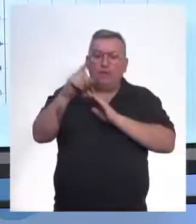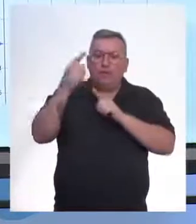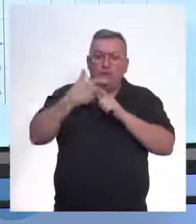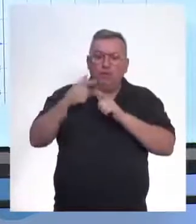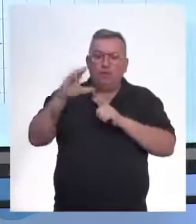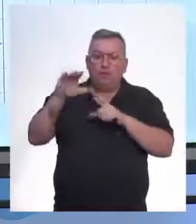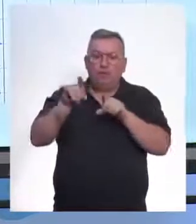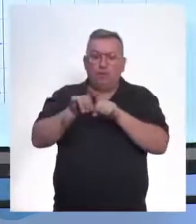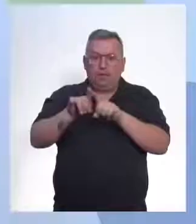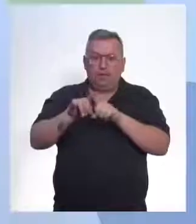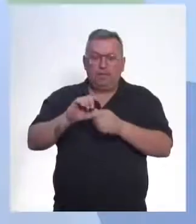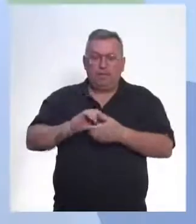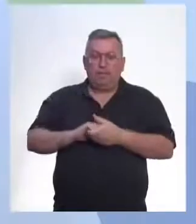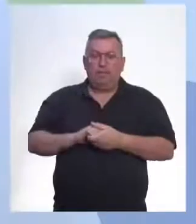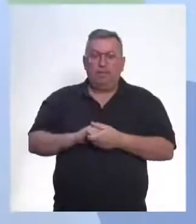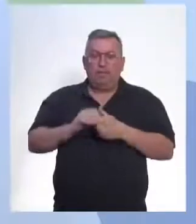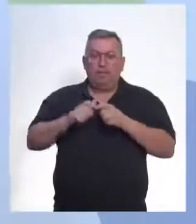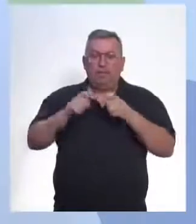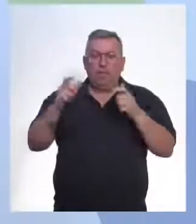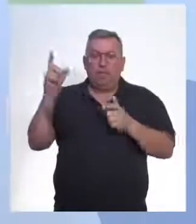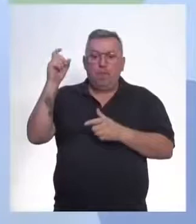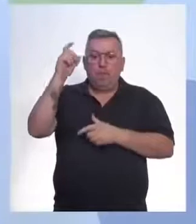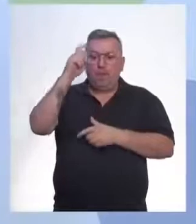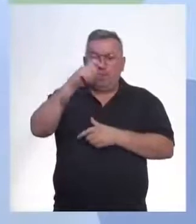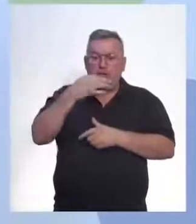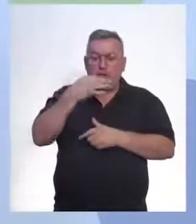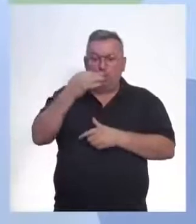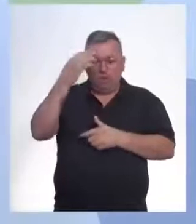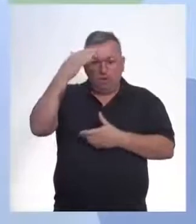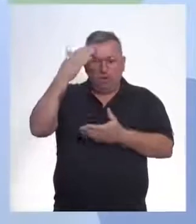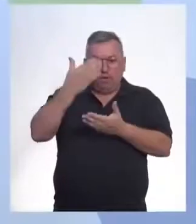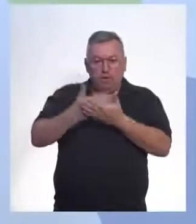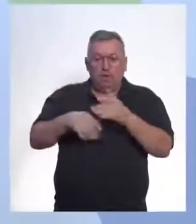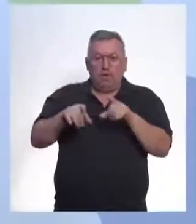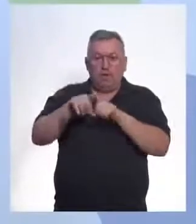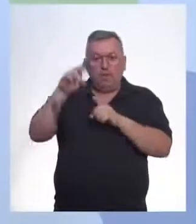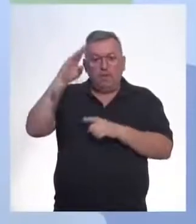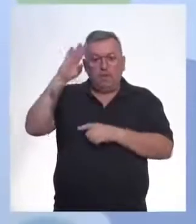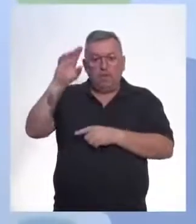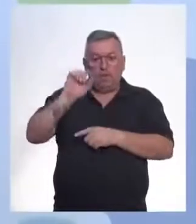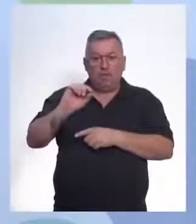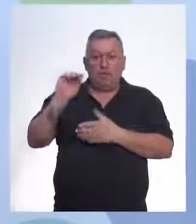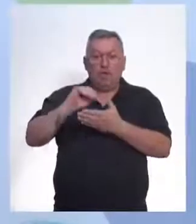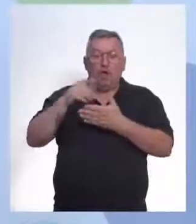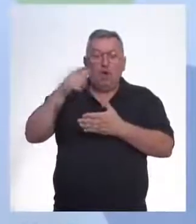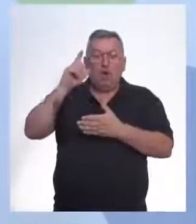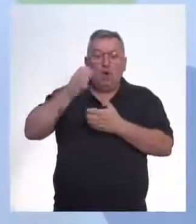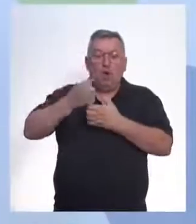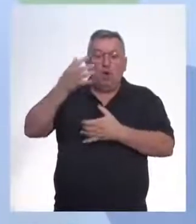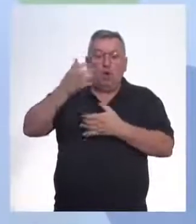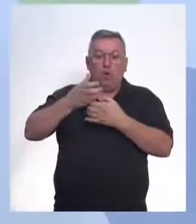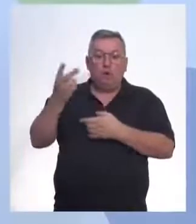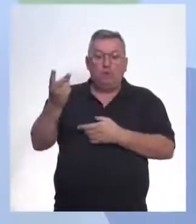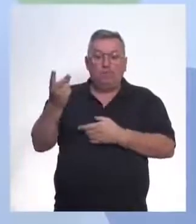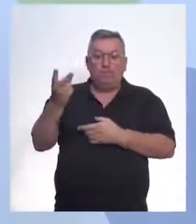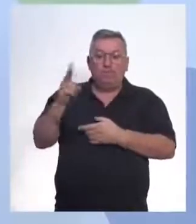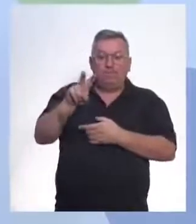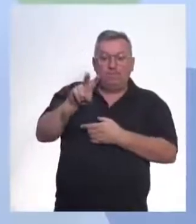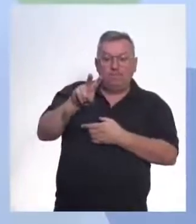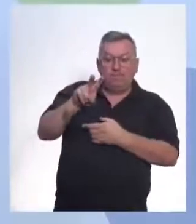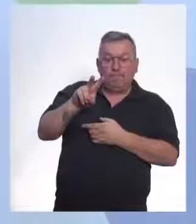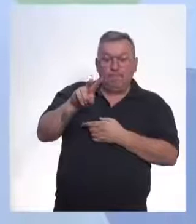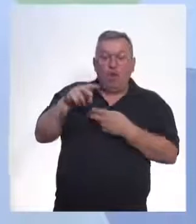isso, né, Jonas? Uma das maiores dificuldades, eu acredito, e principalmente colocaram ontem no chat, essa inversão do